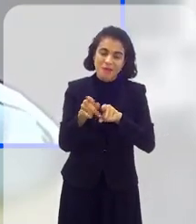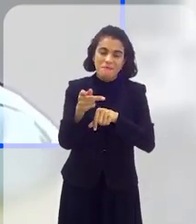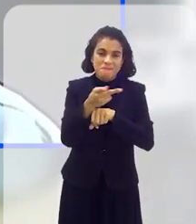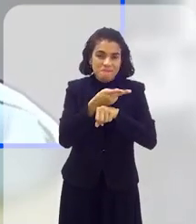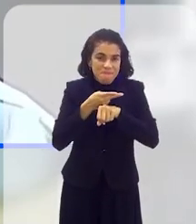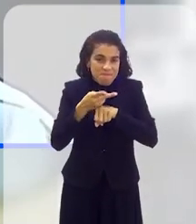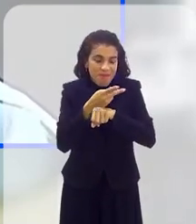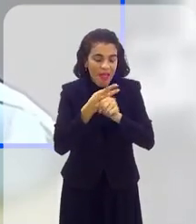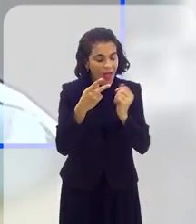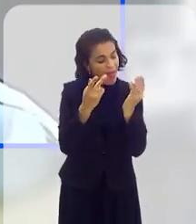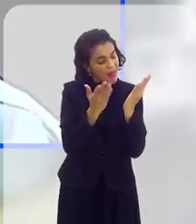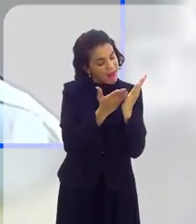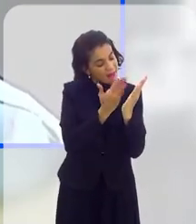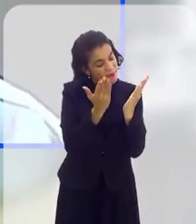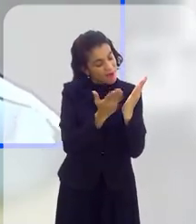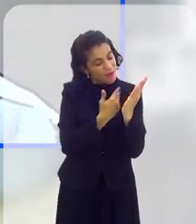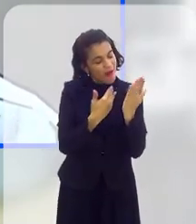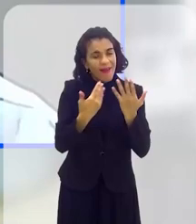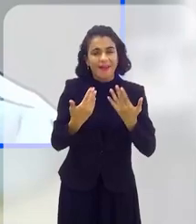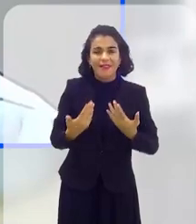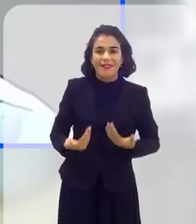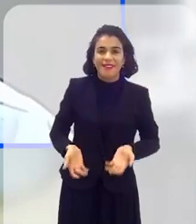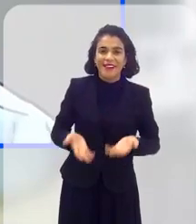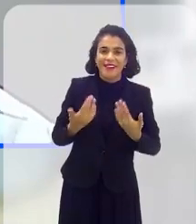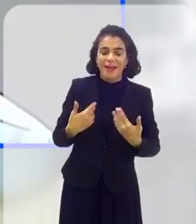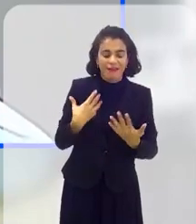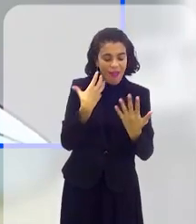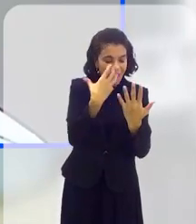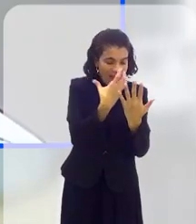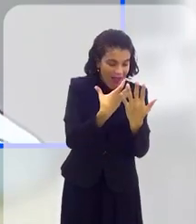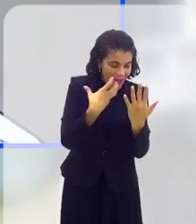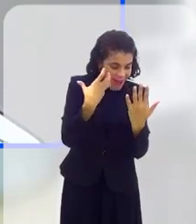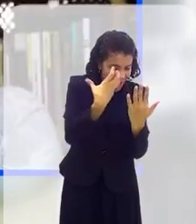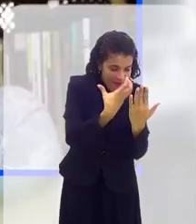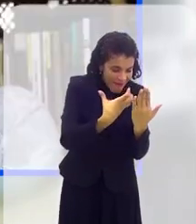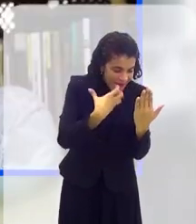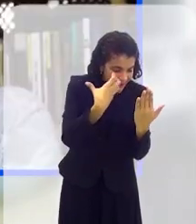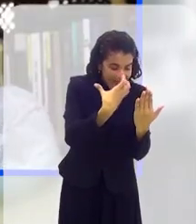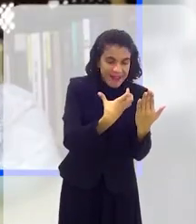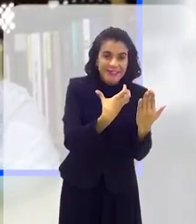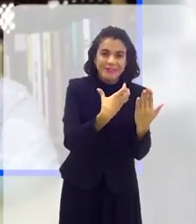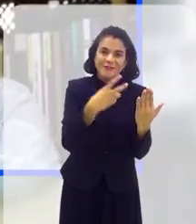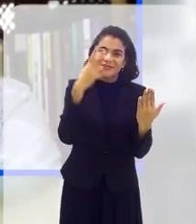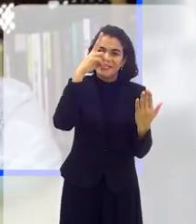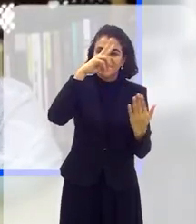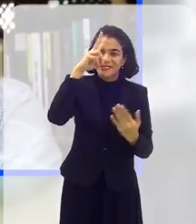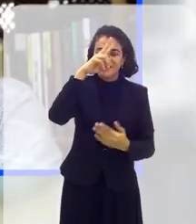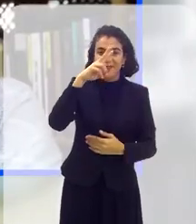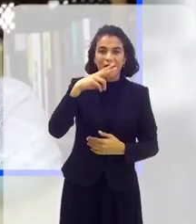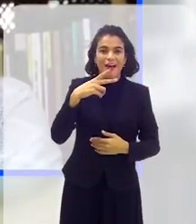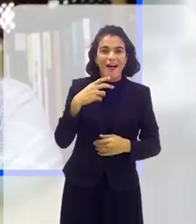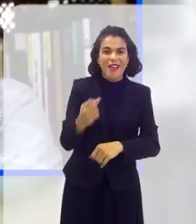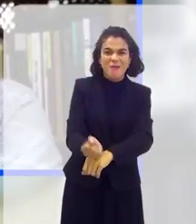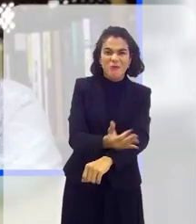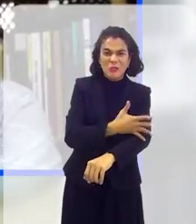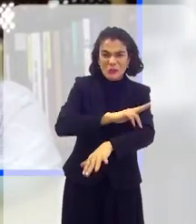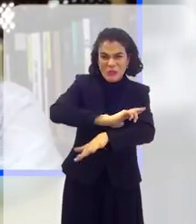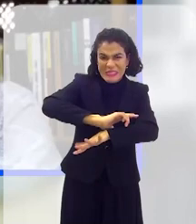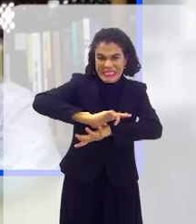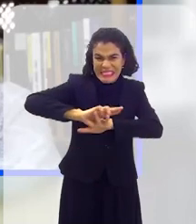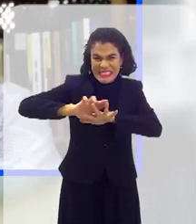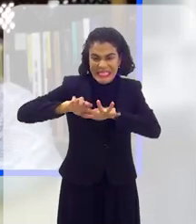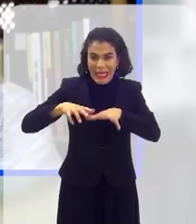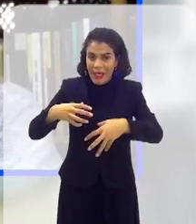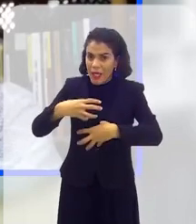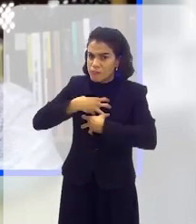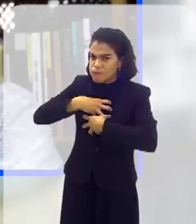procurando tornar a leitura leve e atrativa. E uma história, imagino, turbilhão de